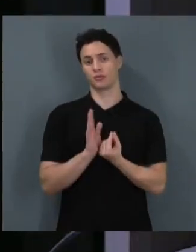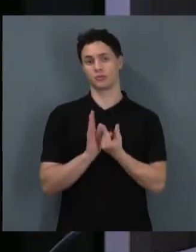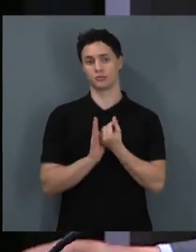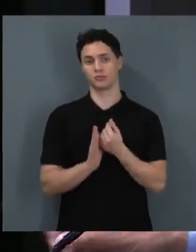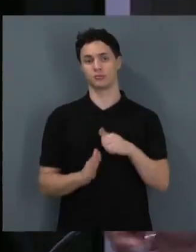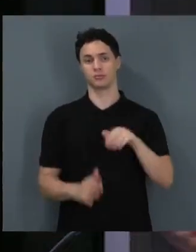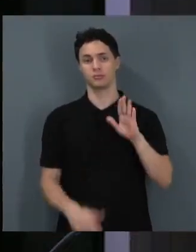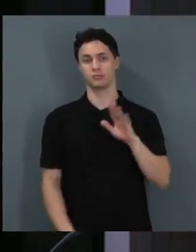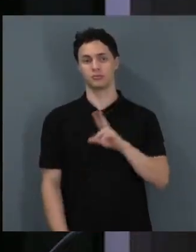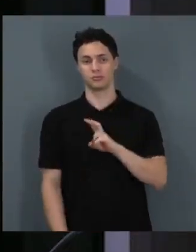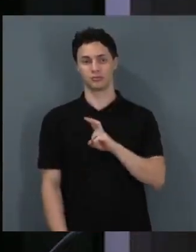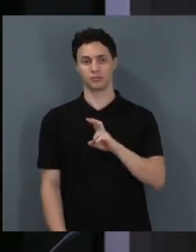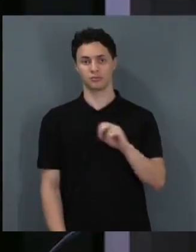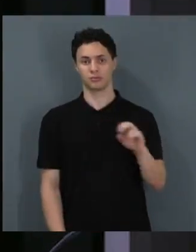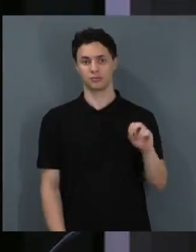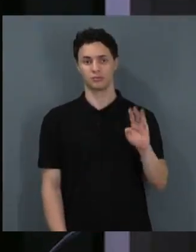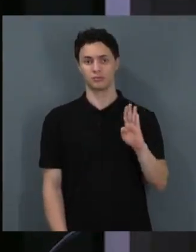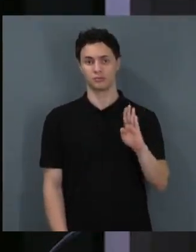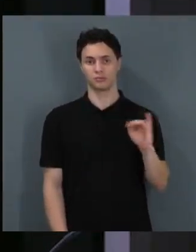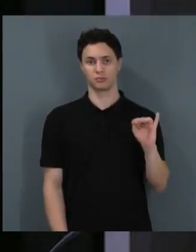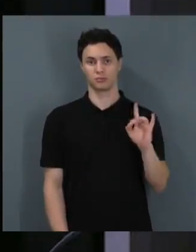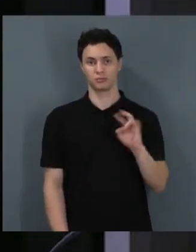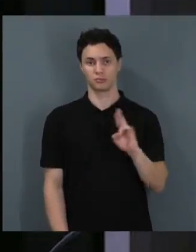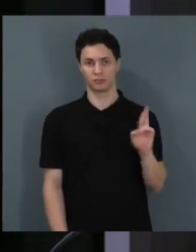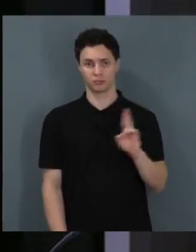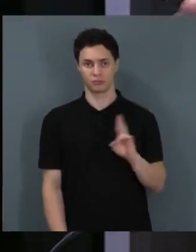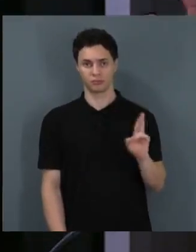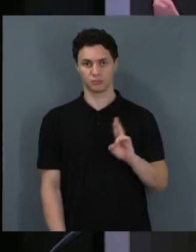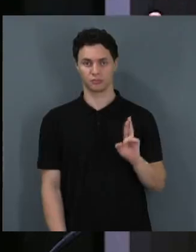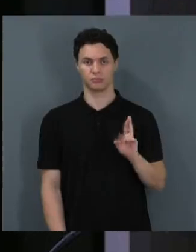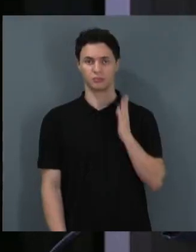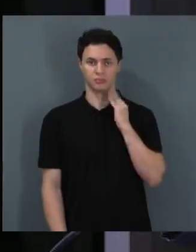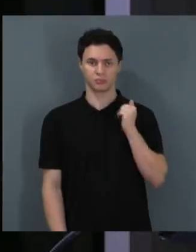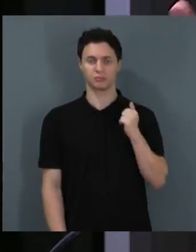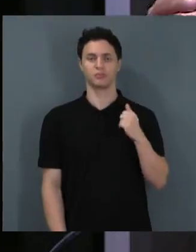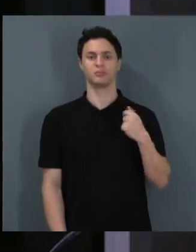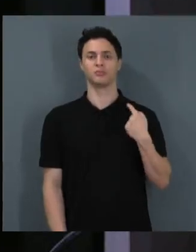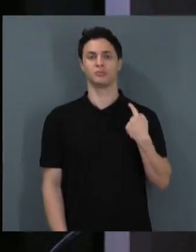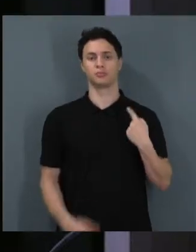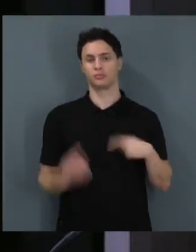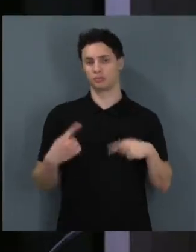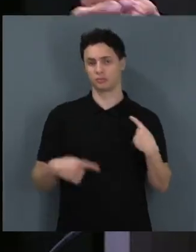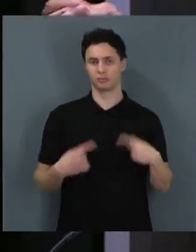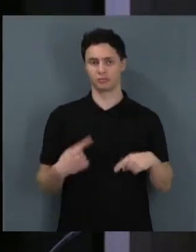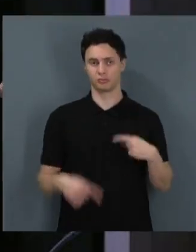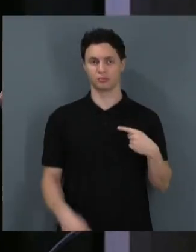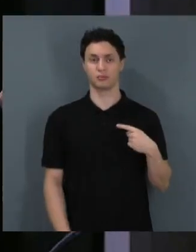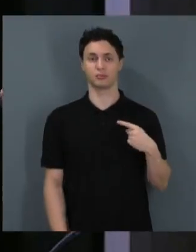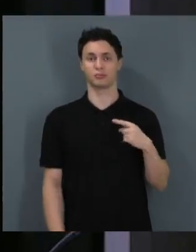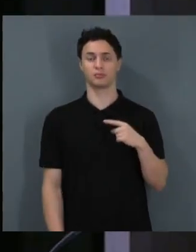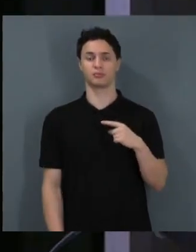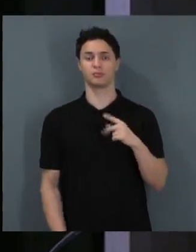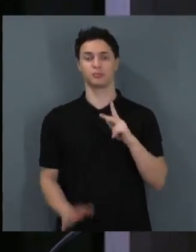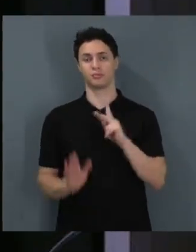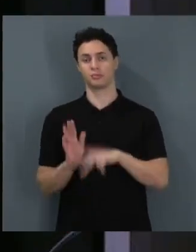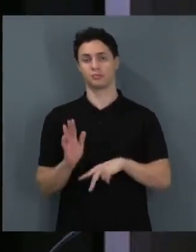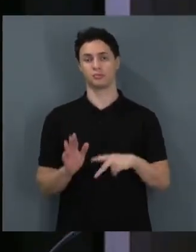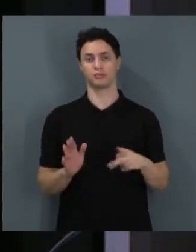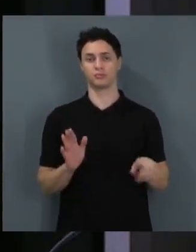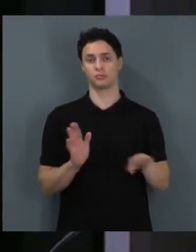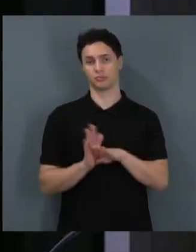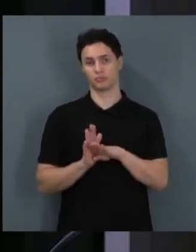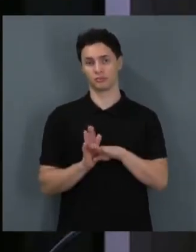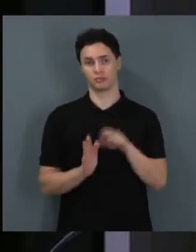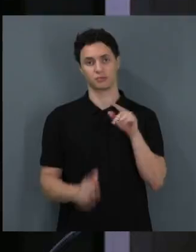de 500 bilhões de reais em subsídios. Essas discussões que fizeram com que o projeto chegasse até aqui,